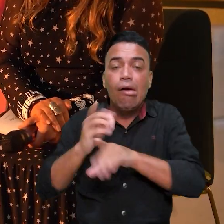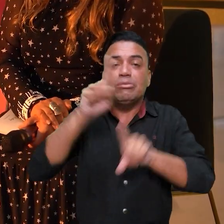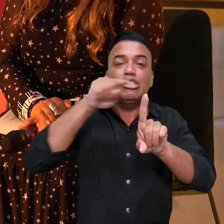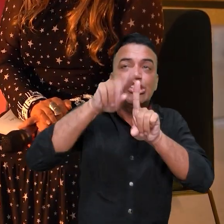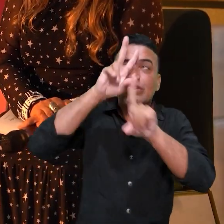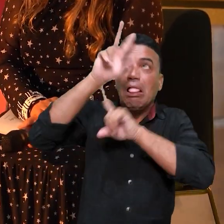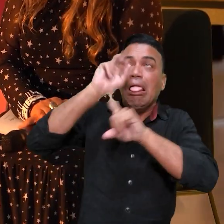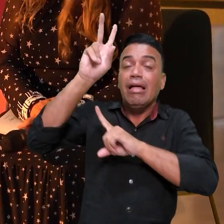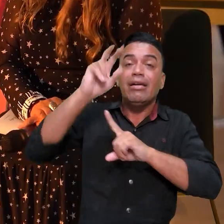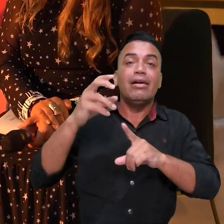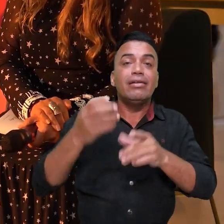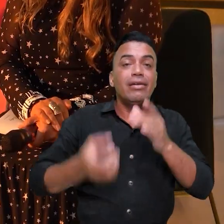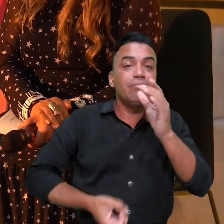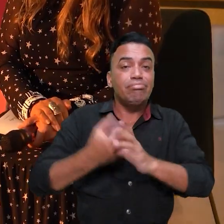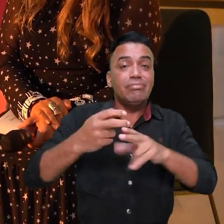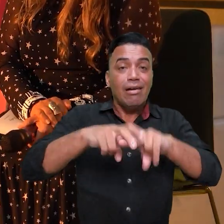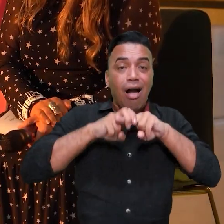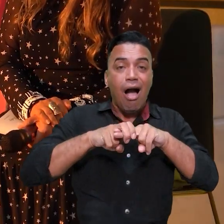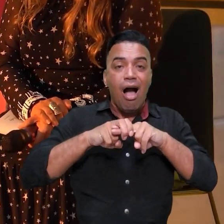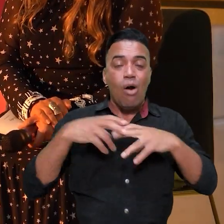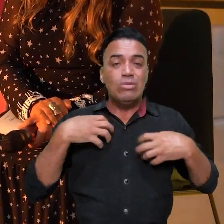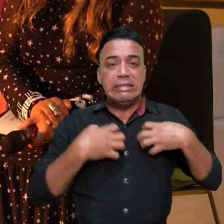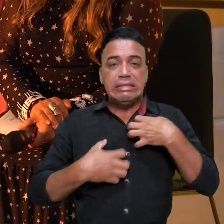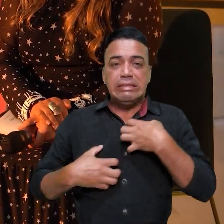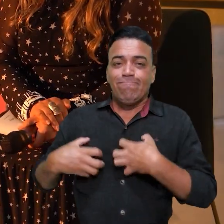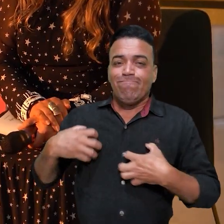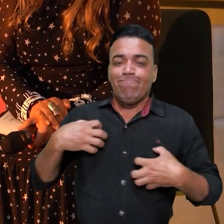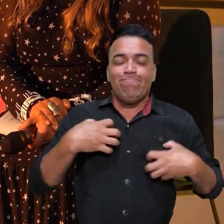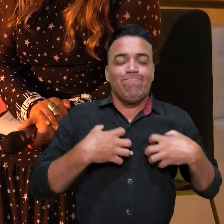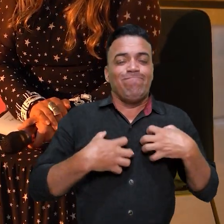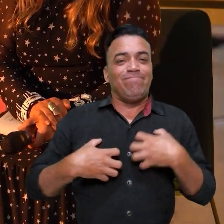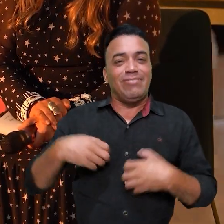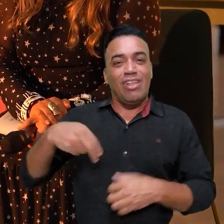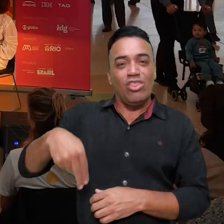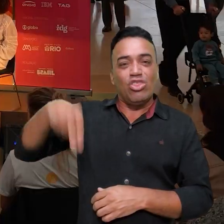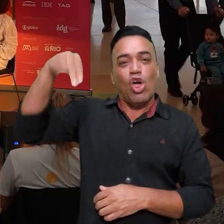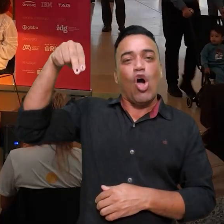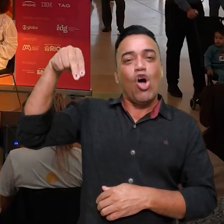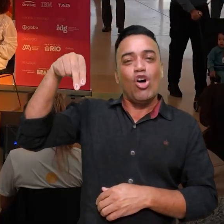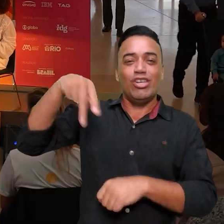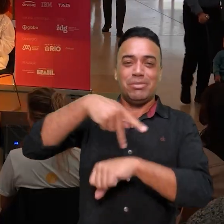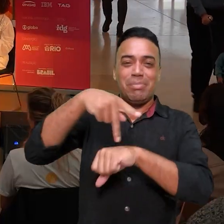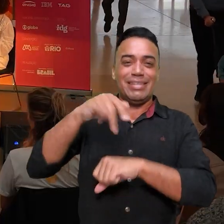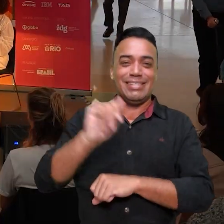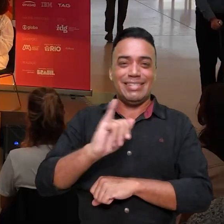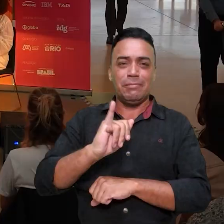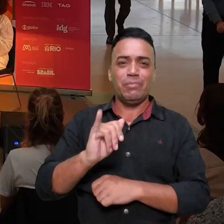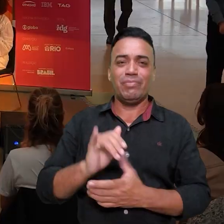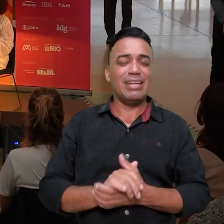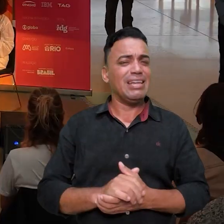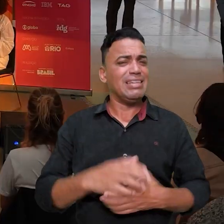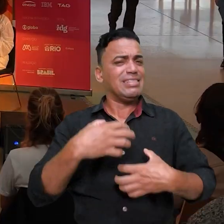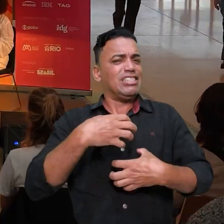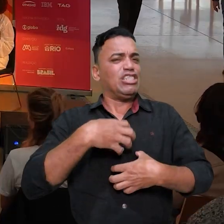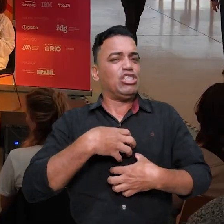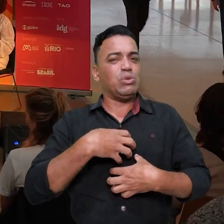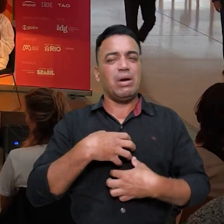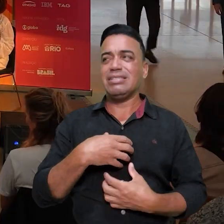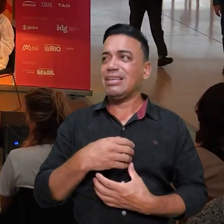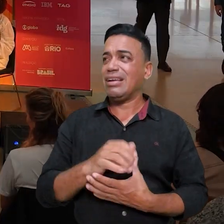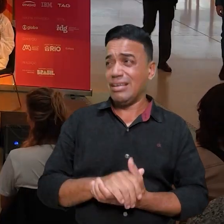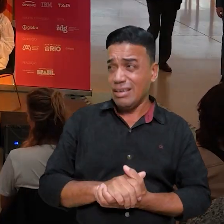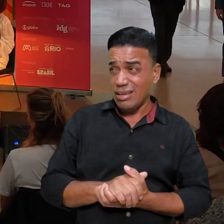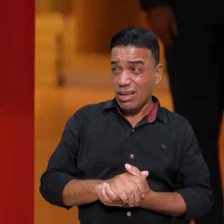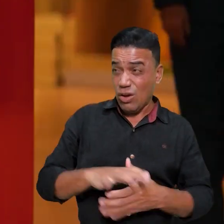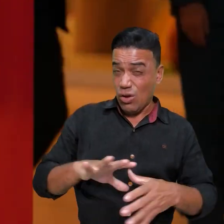causa essa melancolia do norte. Ô, Aida, não sentiu aquela covardia de não ter essa